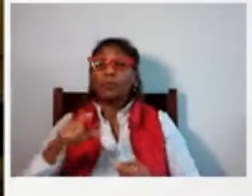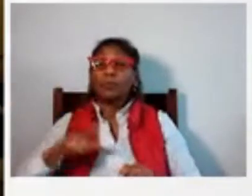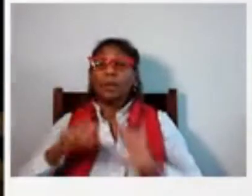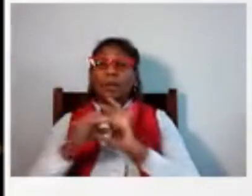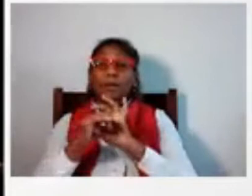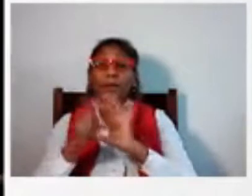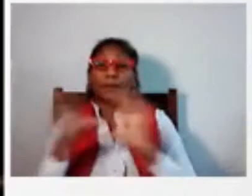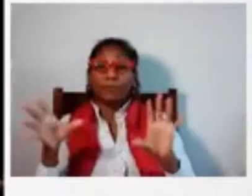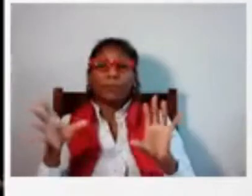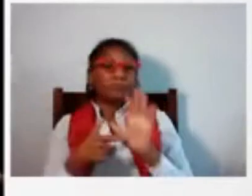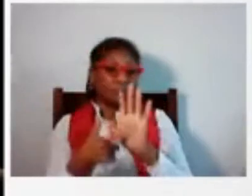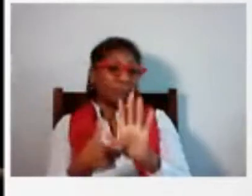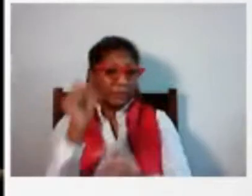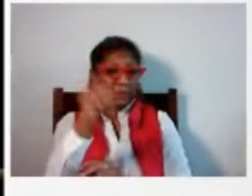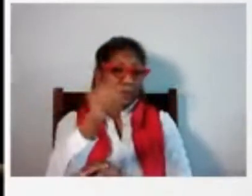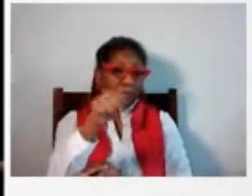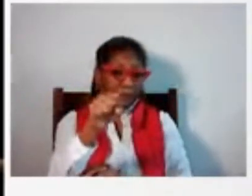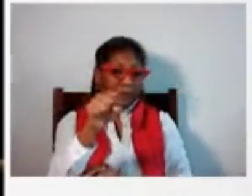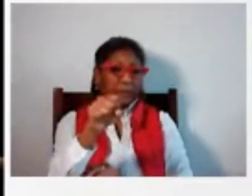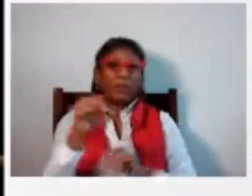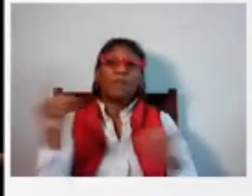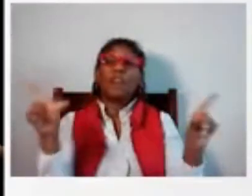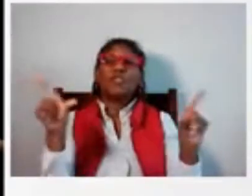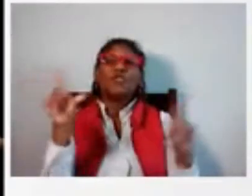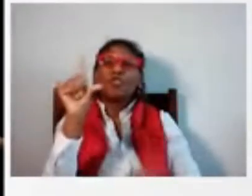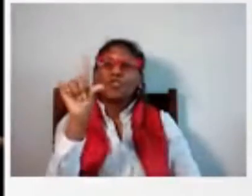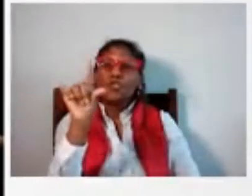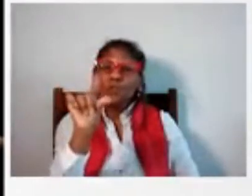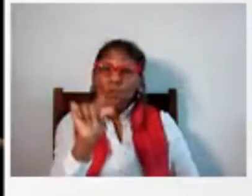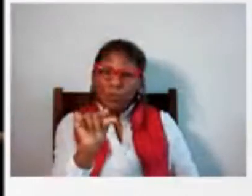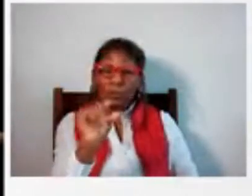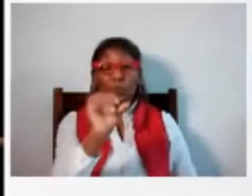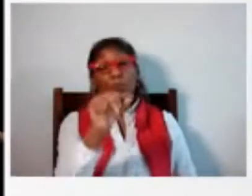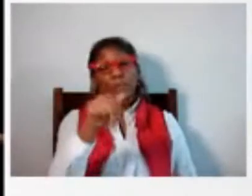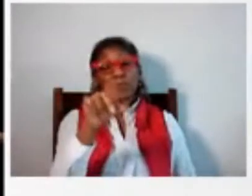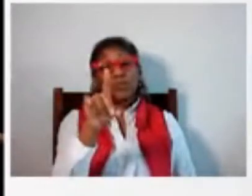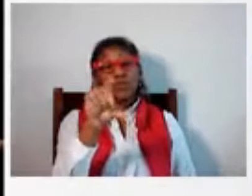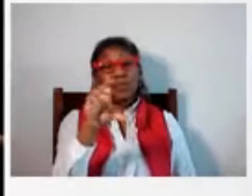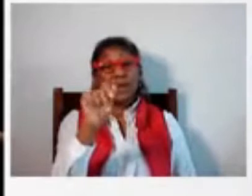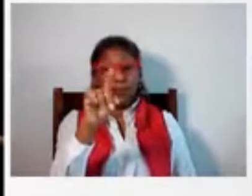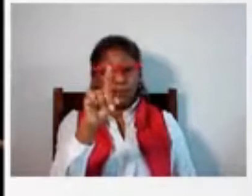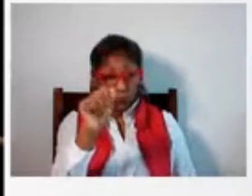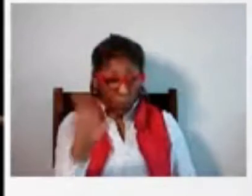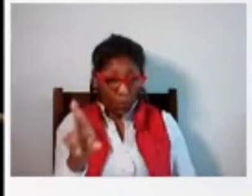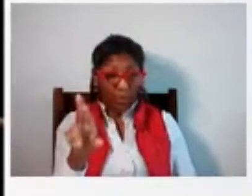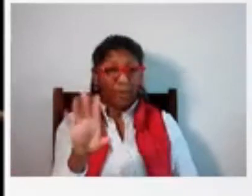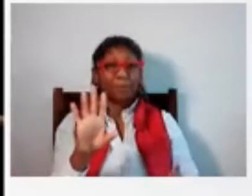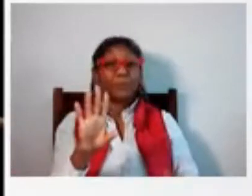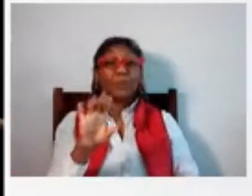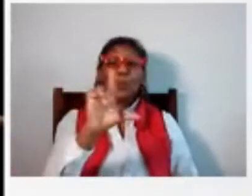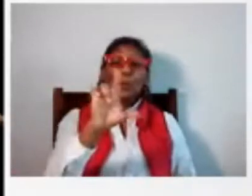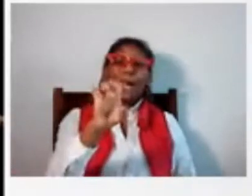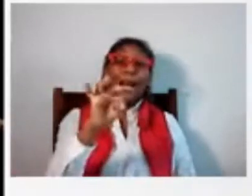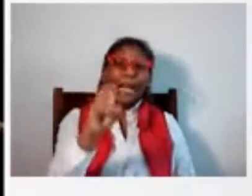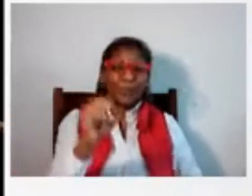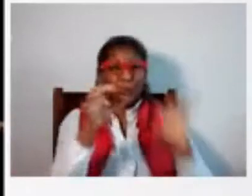confirmado vai fazendo diminuir, então, esse indicador do leito livre para cada paciente confirmado,